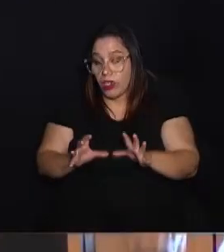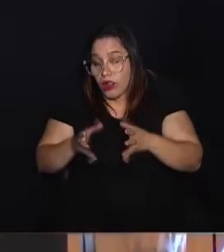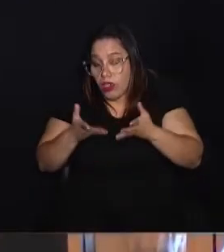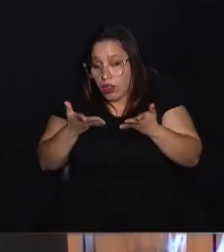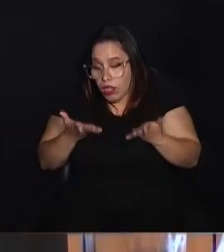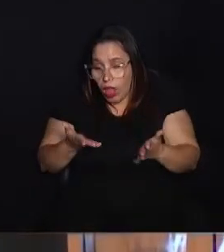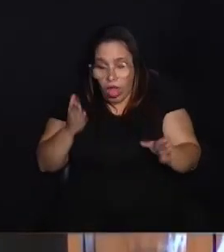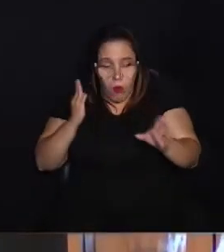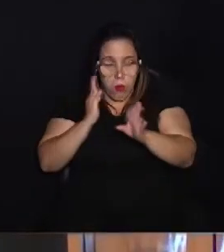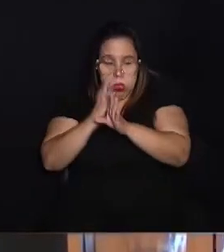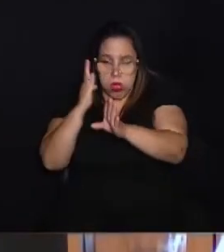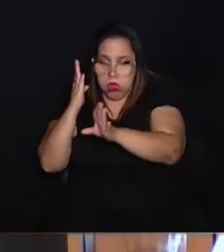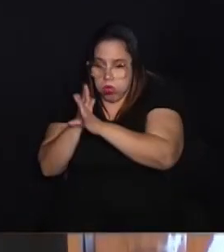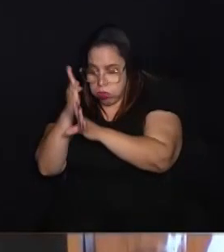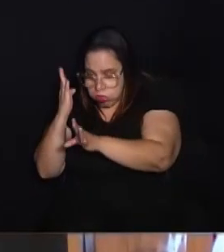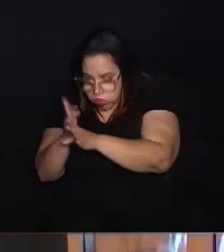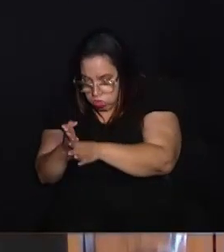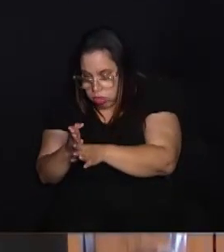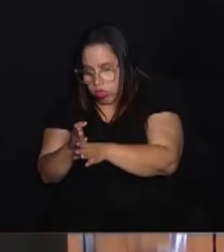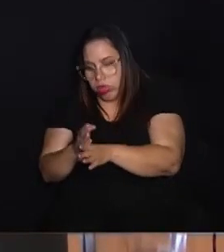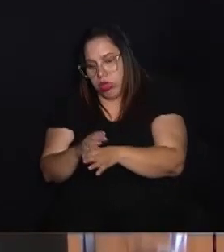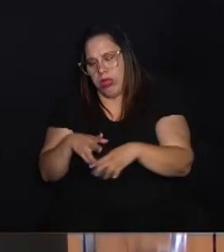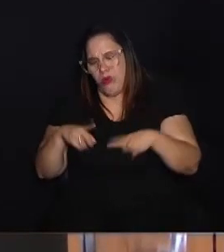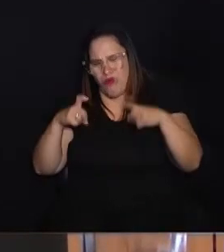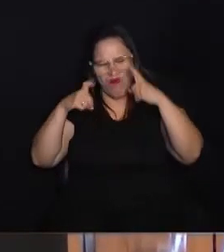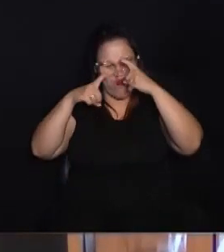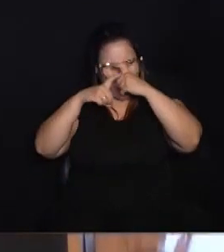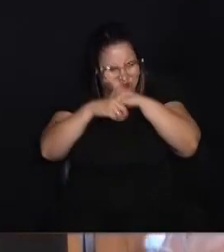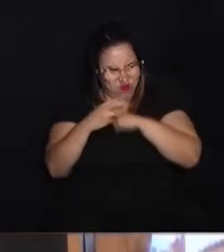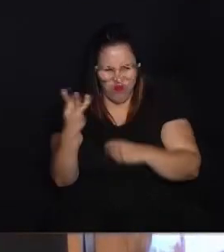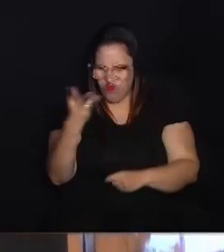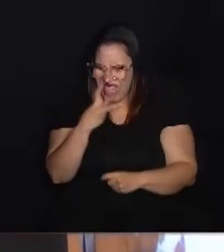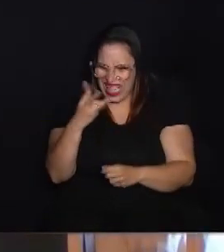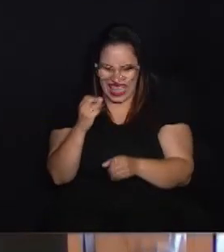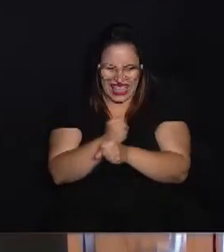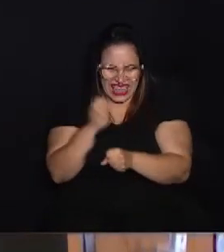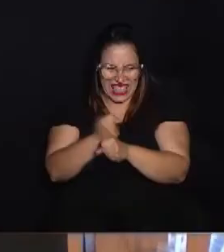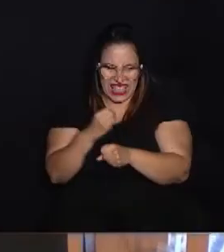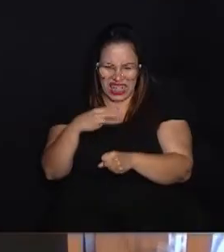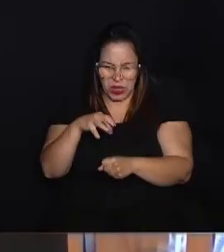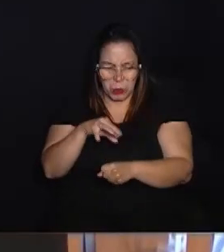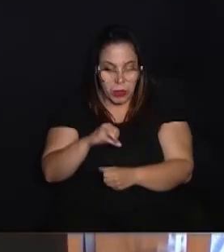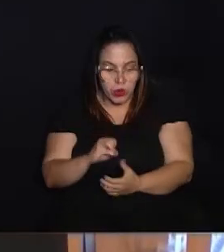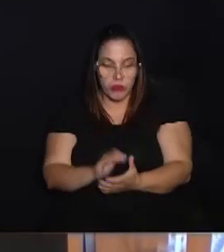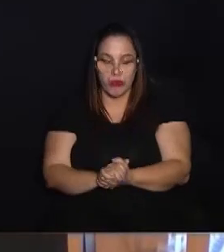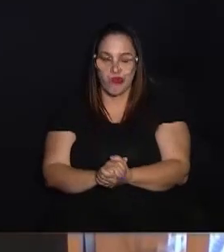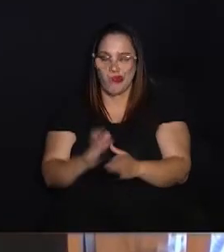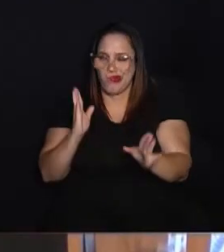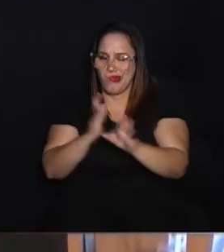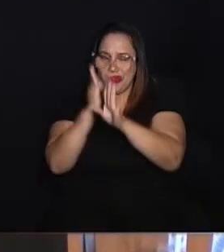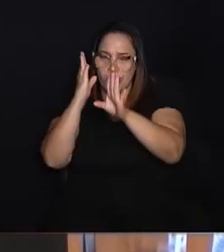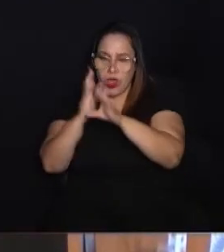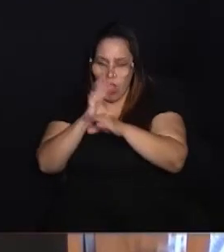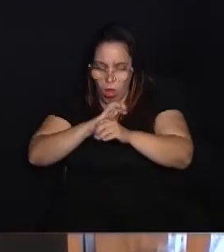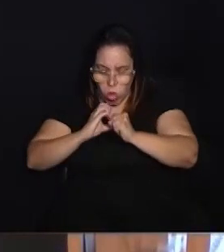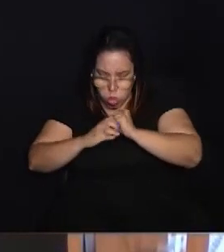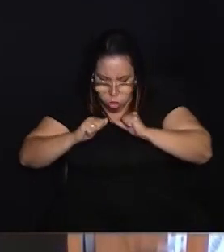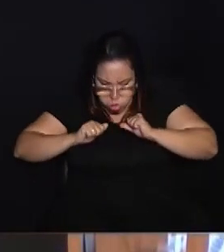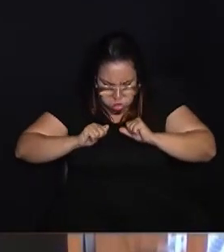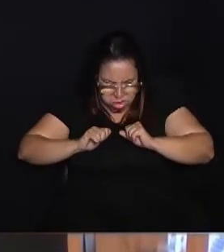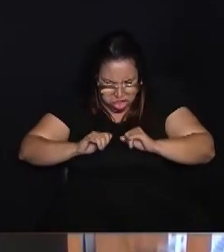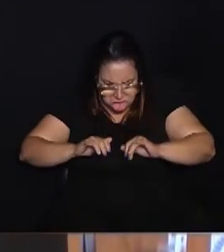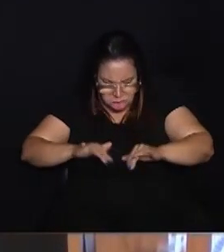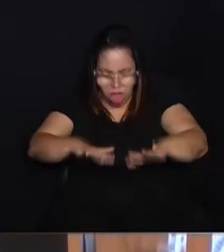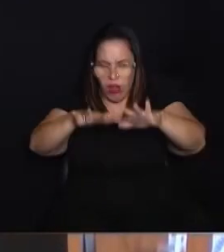nós enfrentamos e quanto foi intenso esses 3 anos e meio. Enfrentamos pandemia, muita